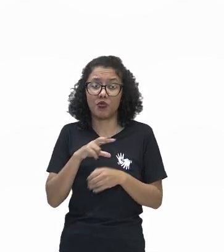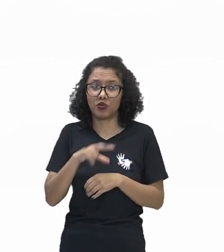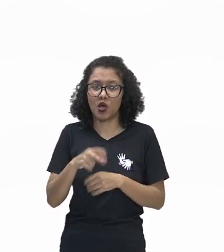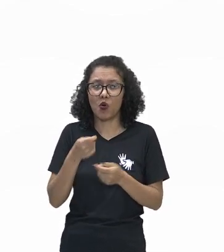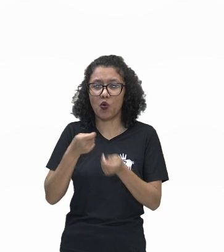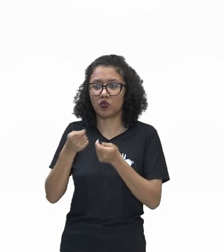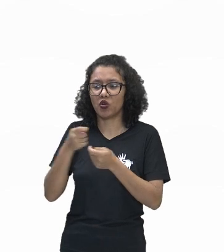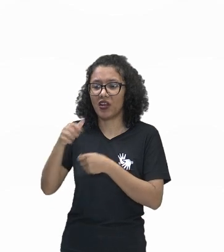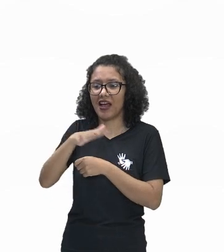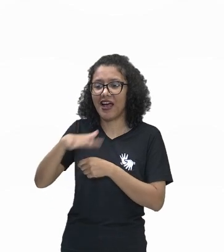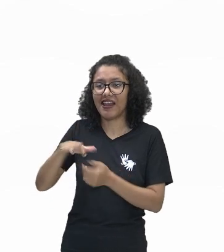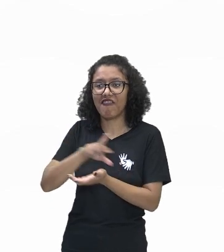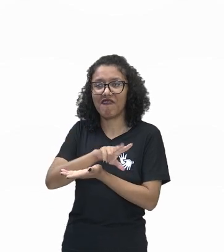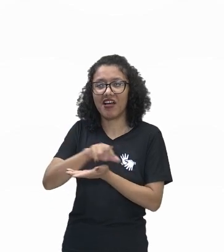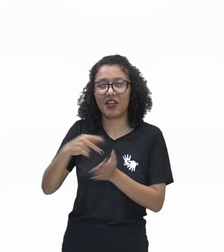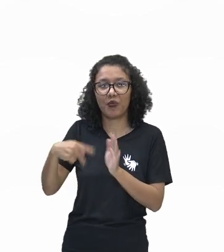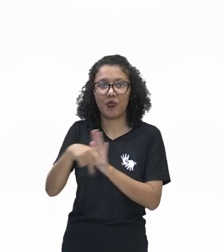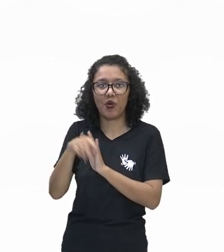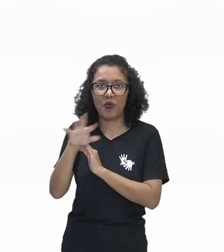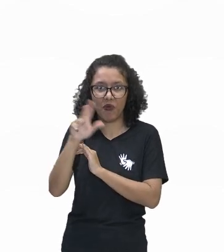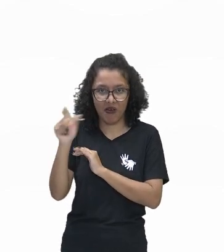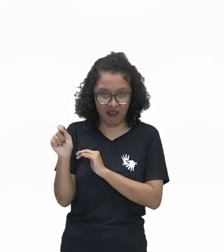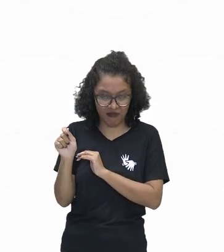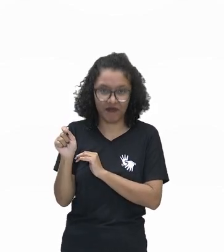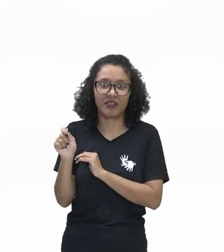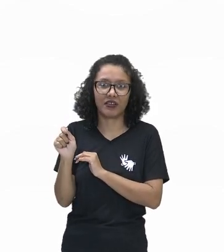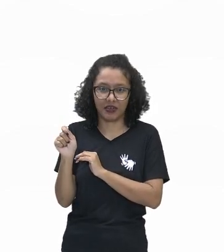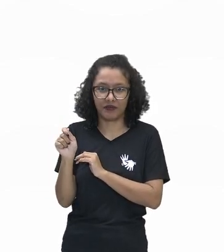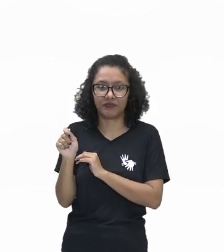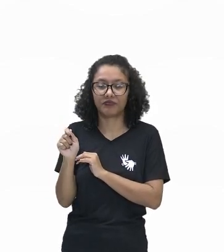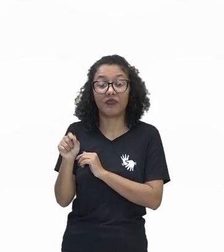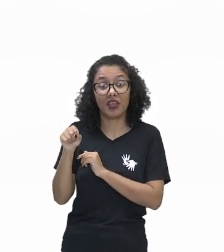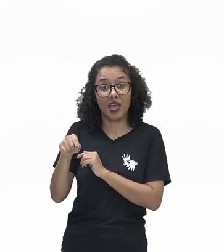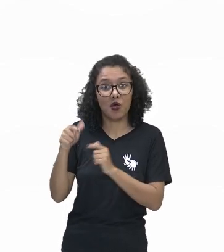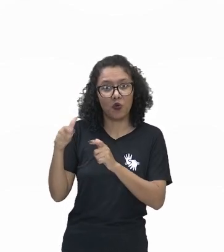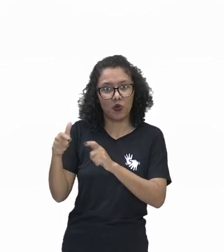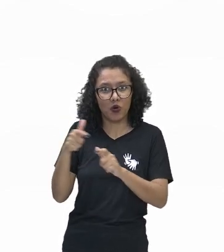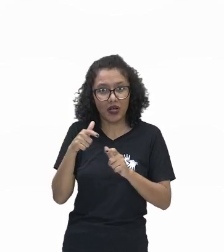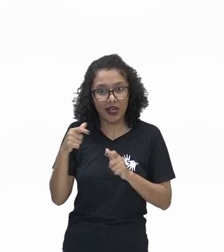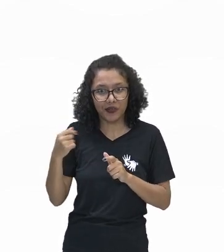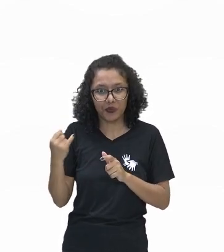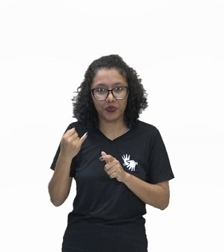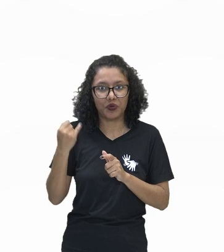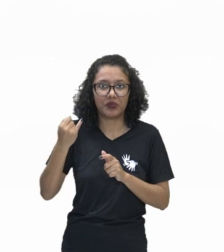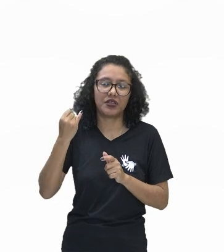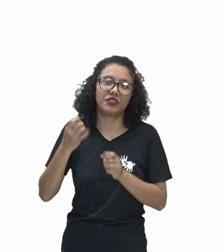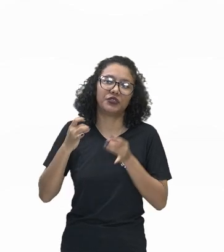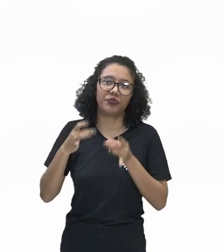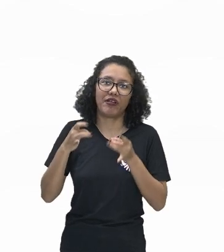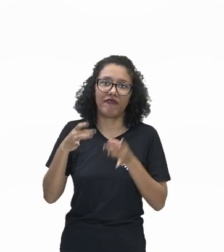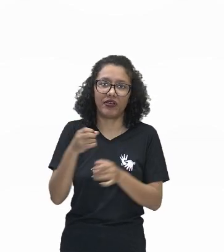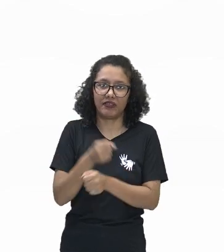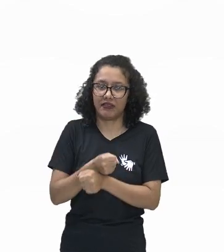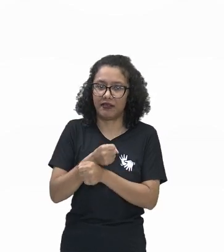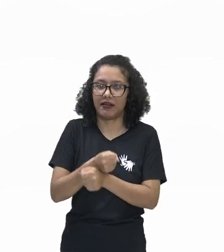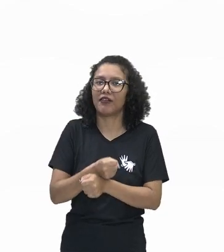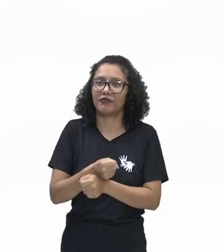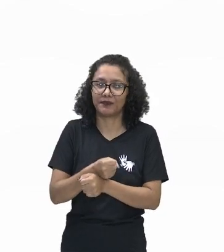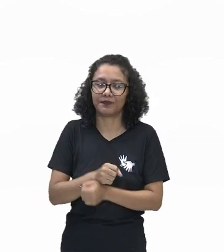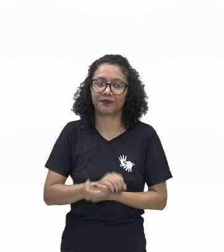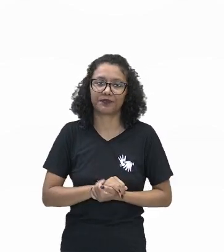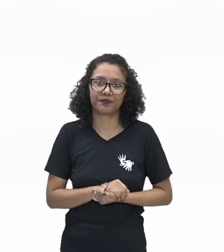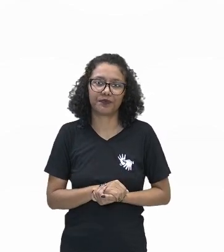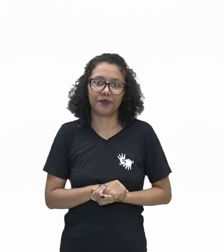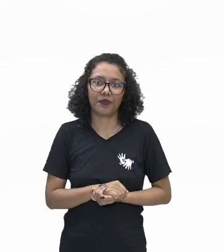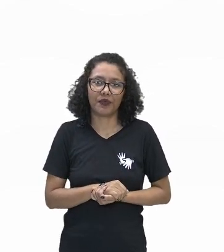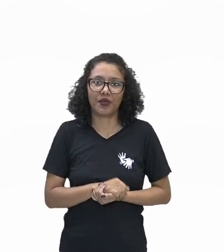várias regiões da África que se tornaram pontos estratégicos no tráfico de escravizados. A Costa